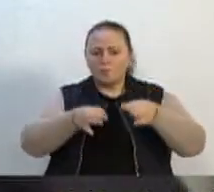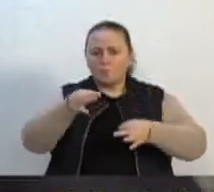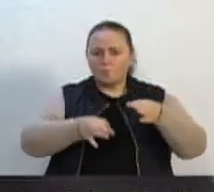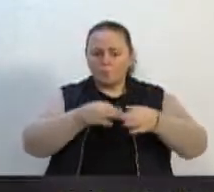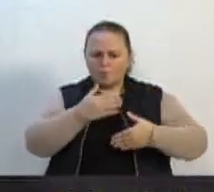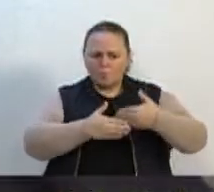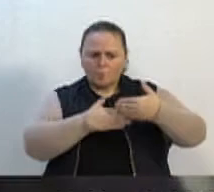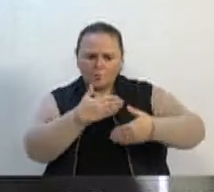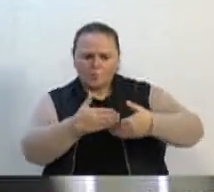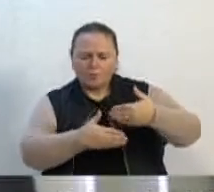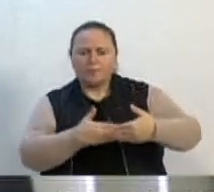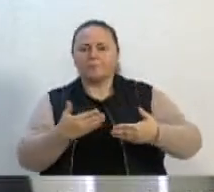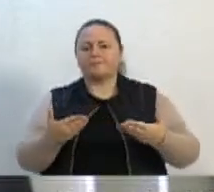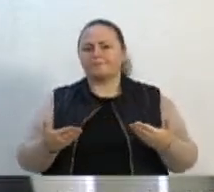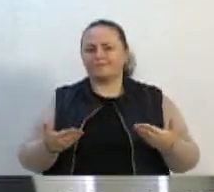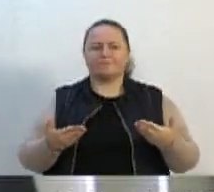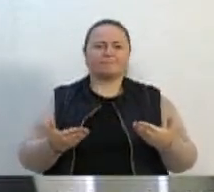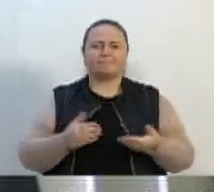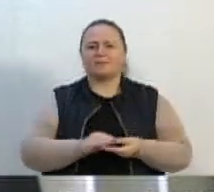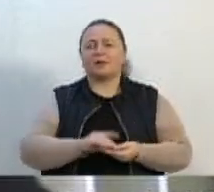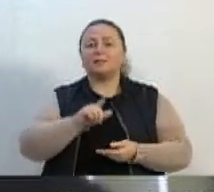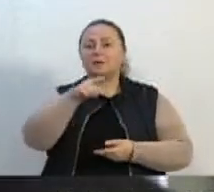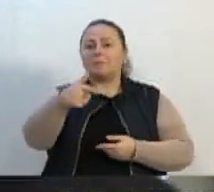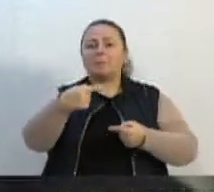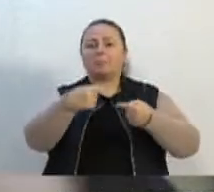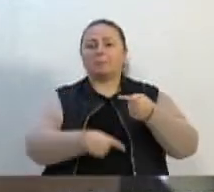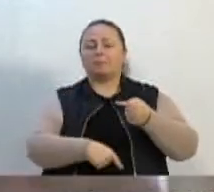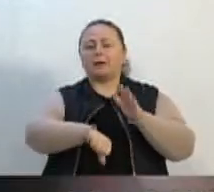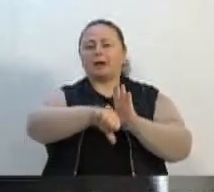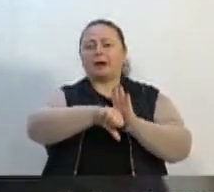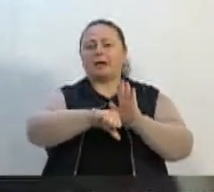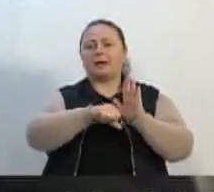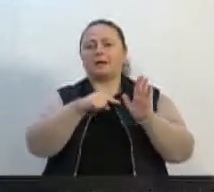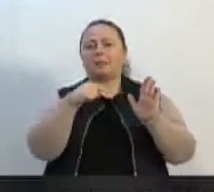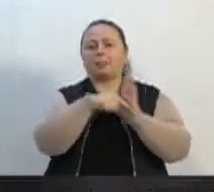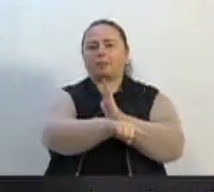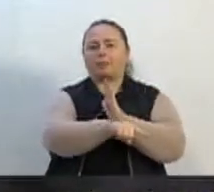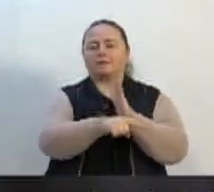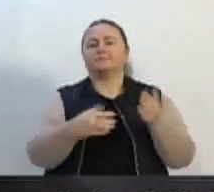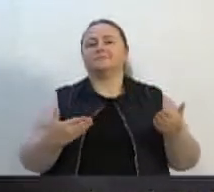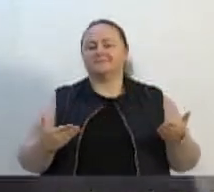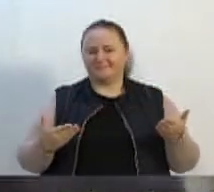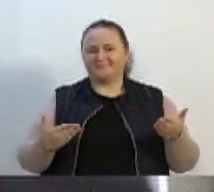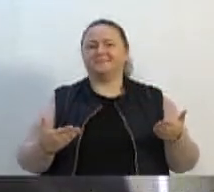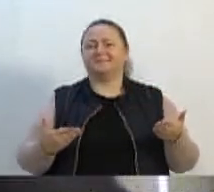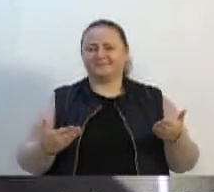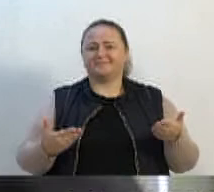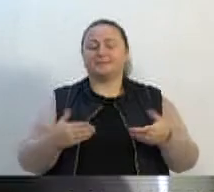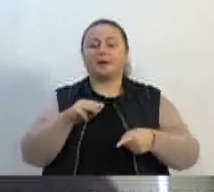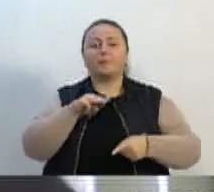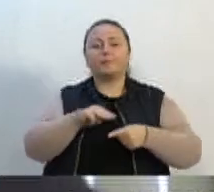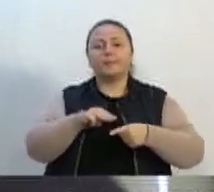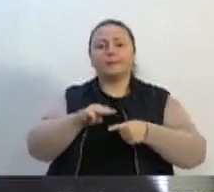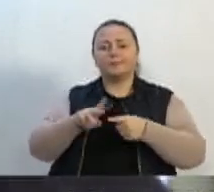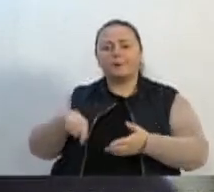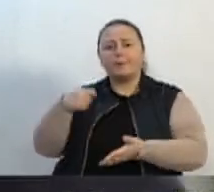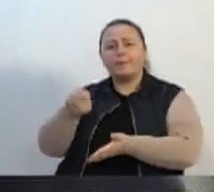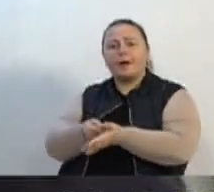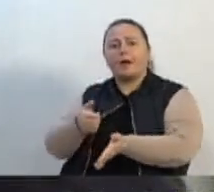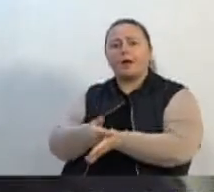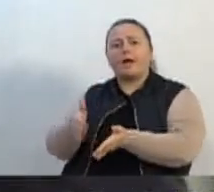com contraditório, isso vai ser impugnado depois por um advogado e pode levar, inclusive, o município a ter que arcar com consequências